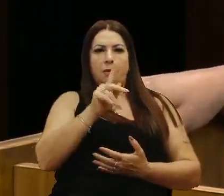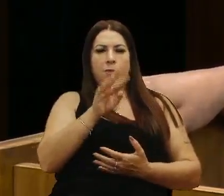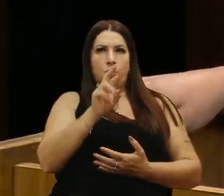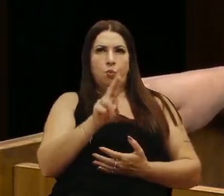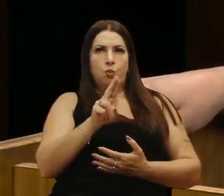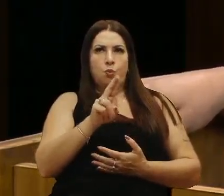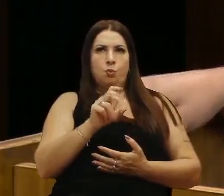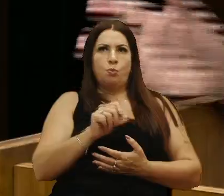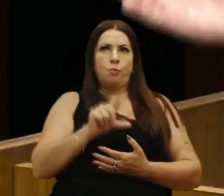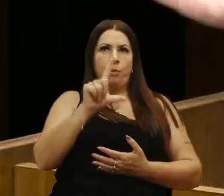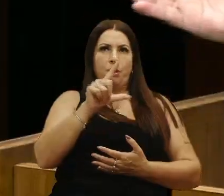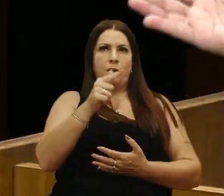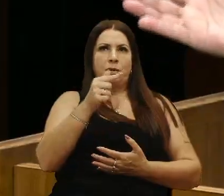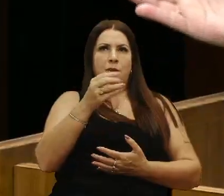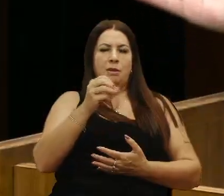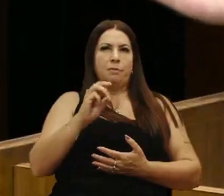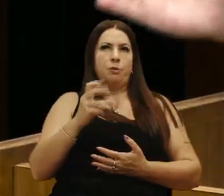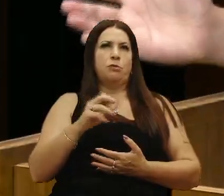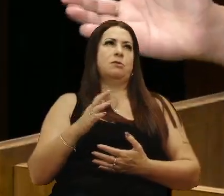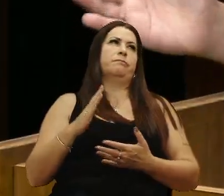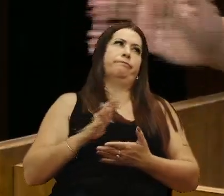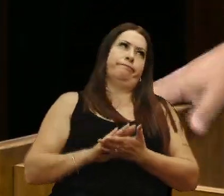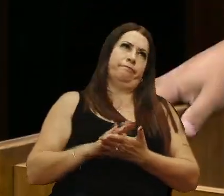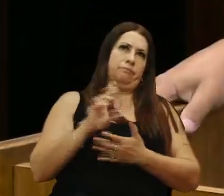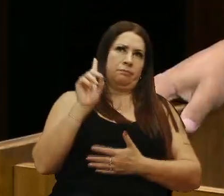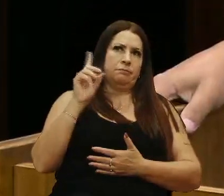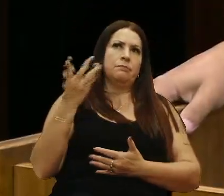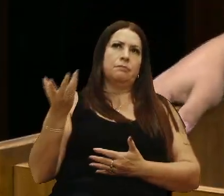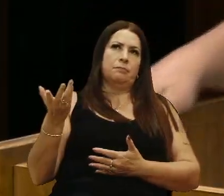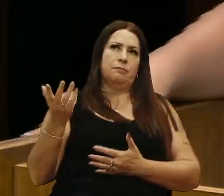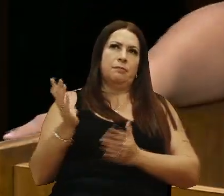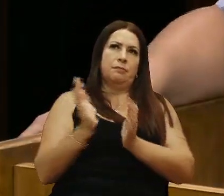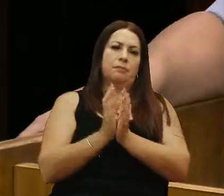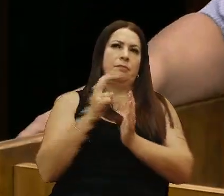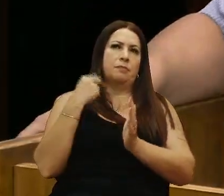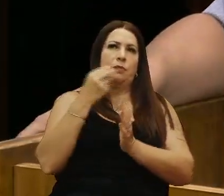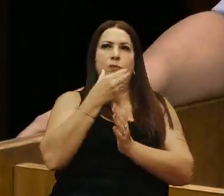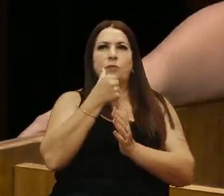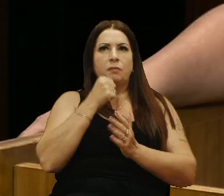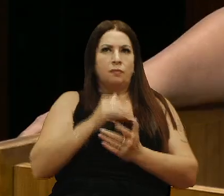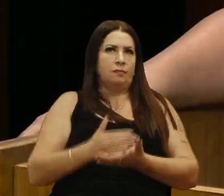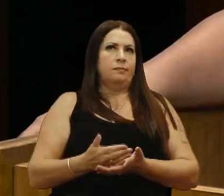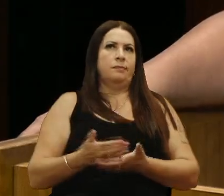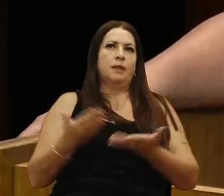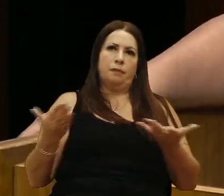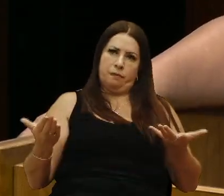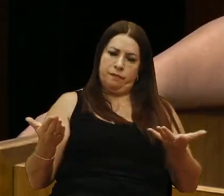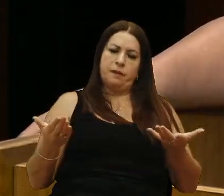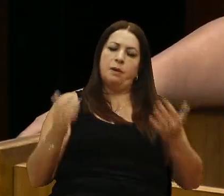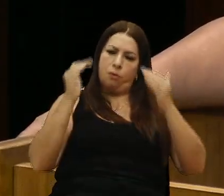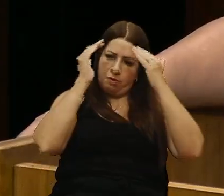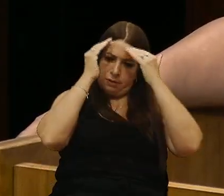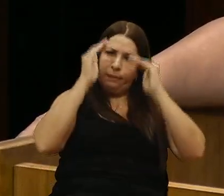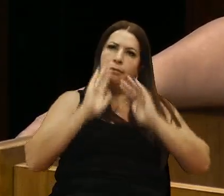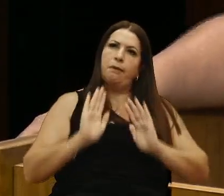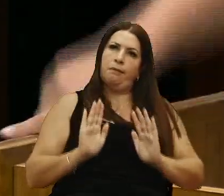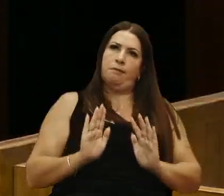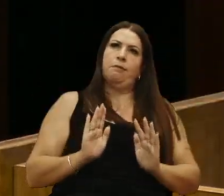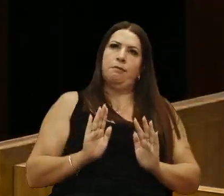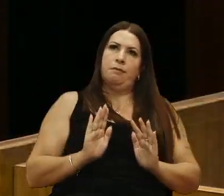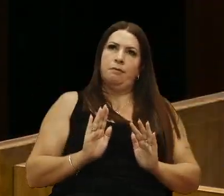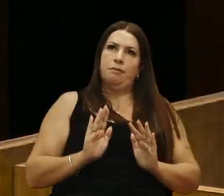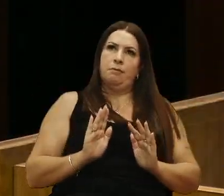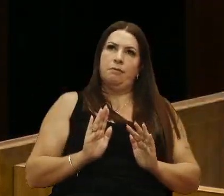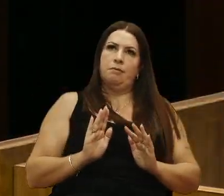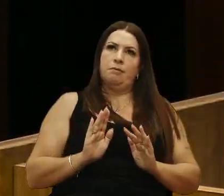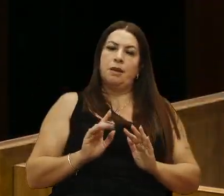ia aumentar 70 milhões. Pelo amor de Deus, colegas vereadores e colegas vereadores, vamos se respeitar.